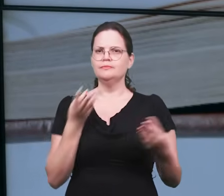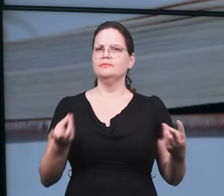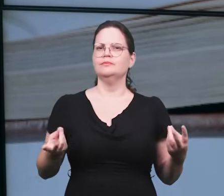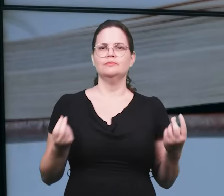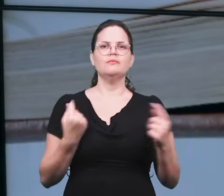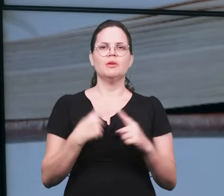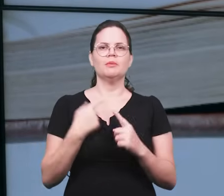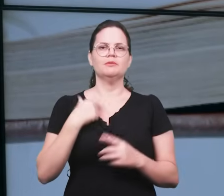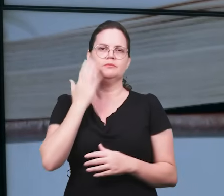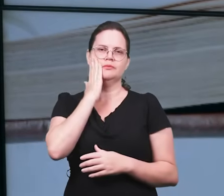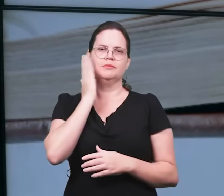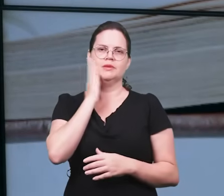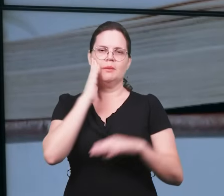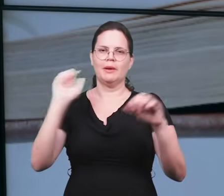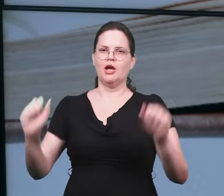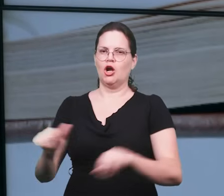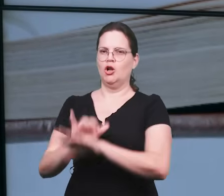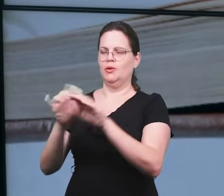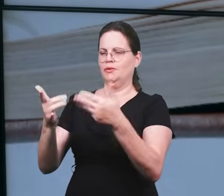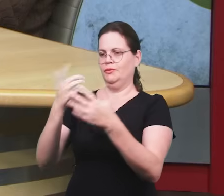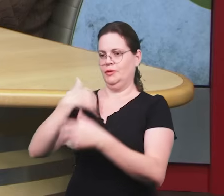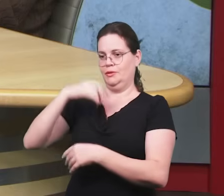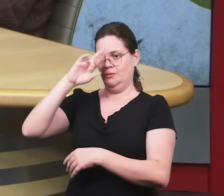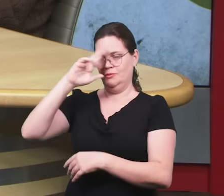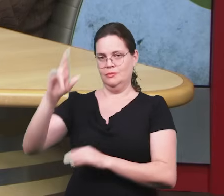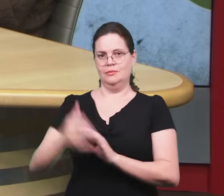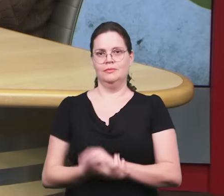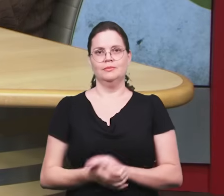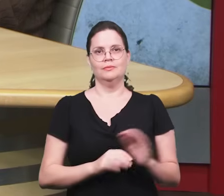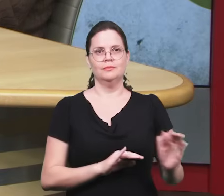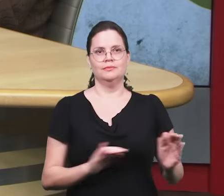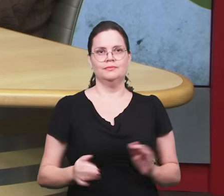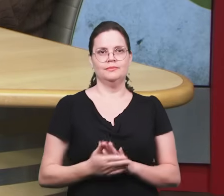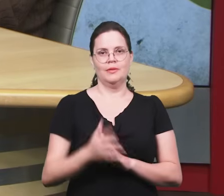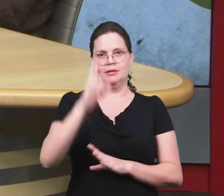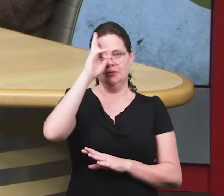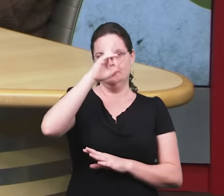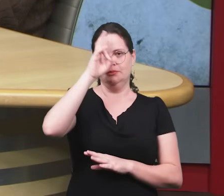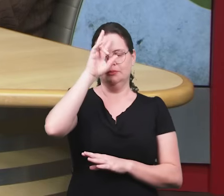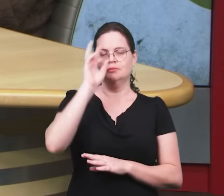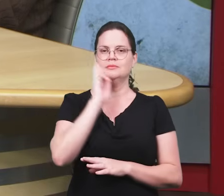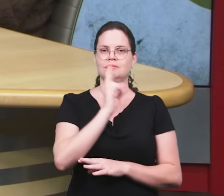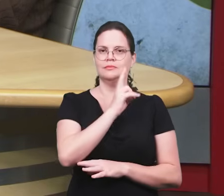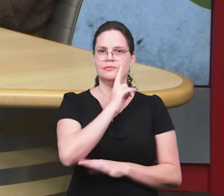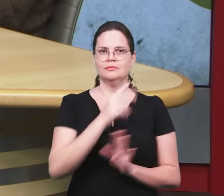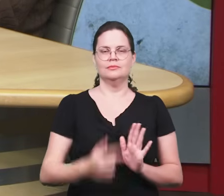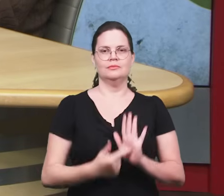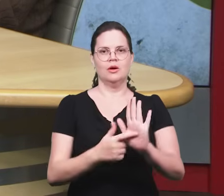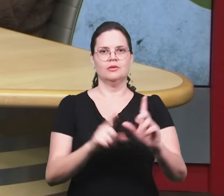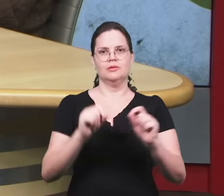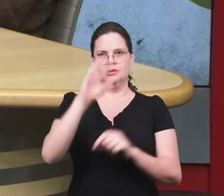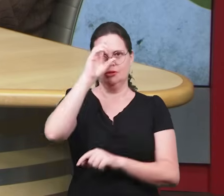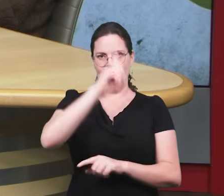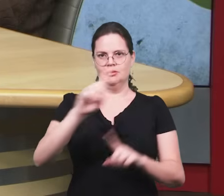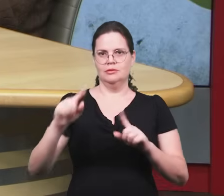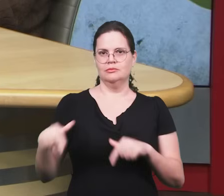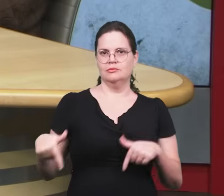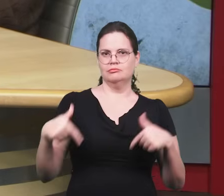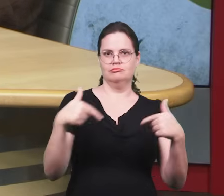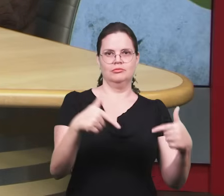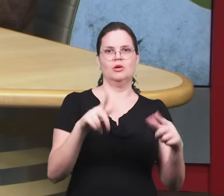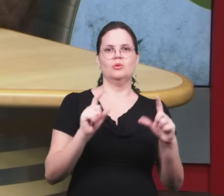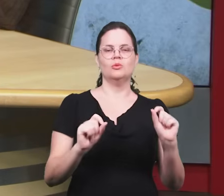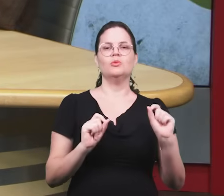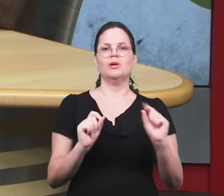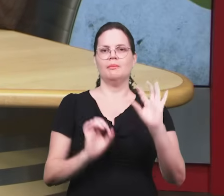sabemos que nós queremos glorificar o nome do Senhor, né? A história de Rebeca mostra a ação de Deus em preparar uma